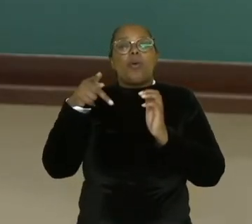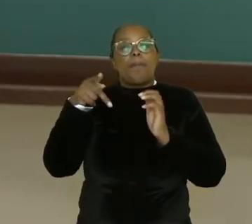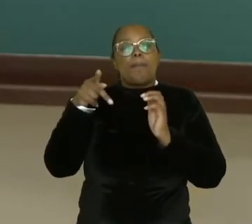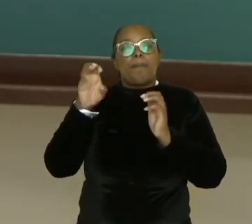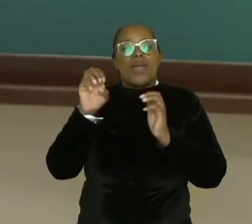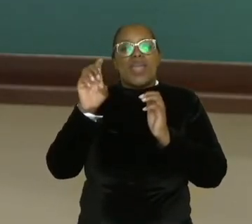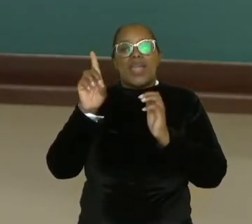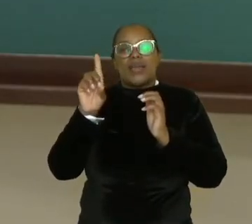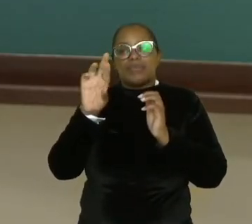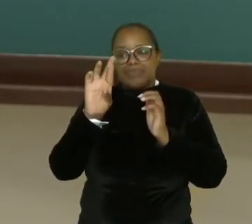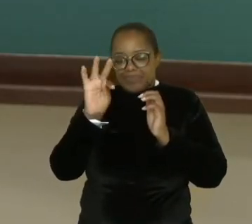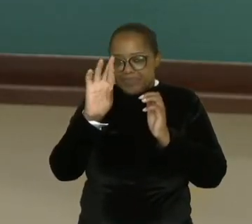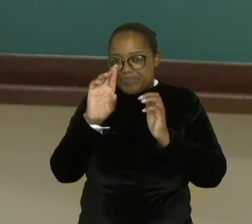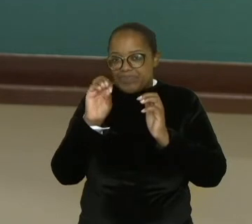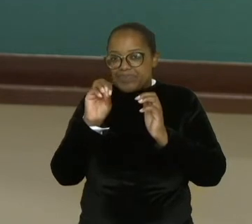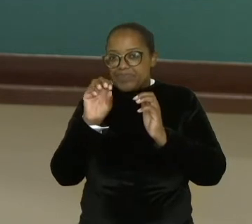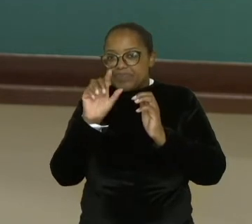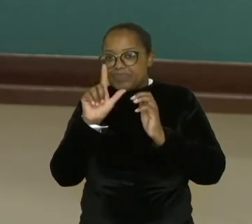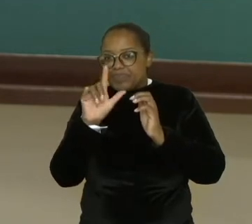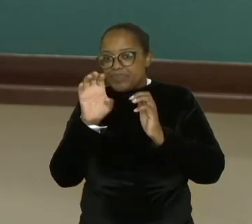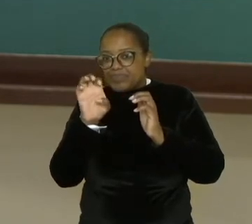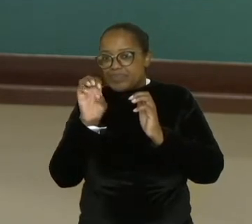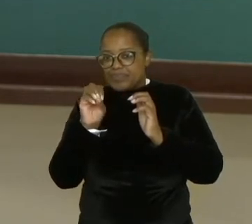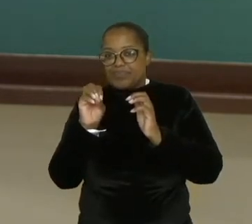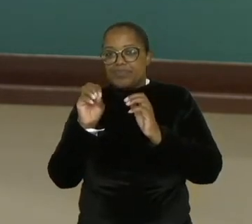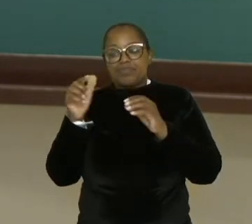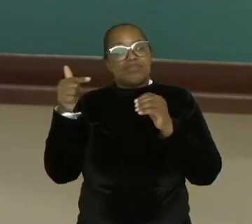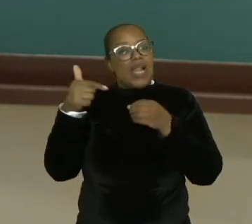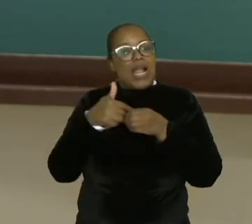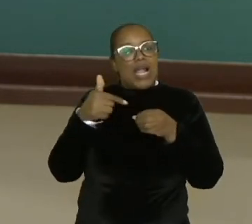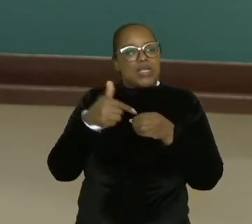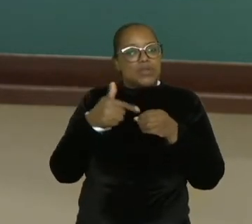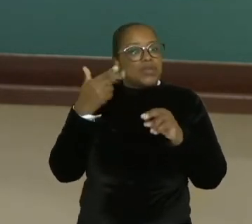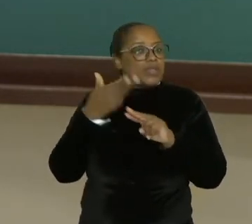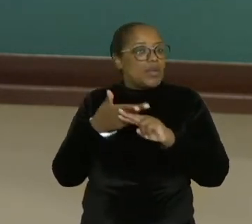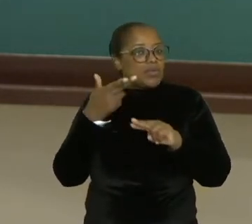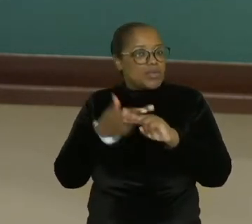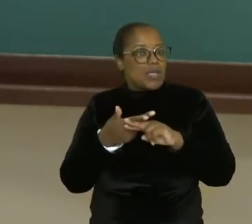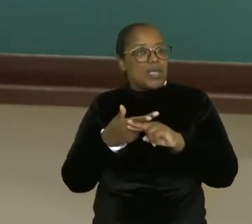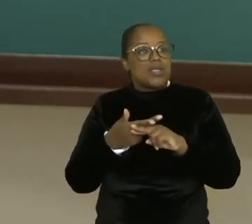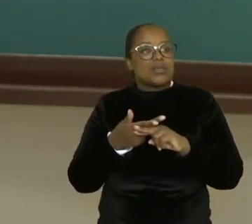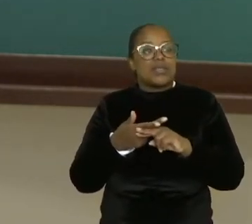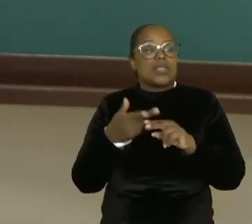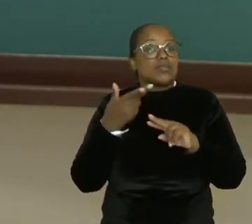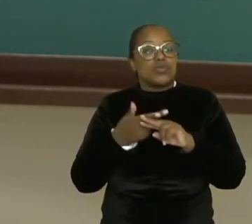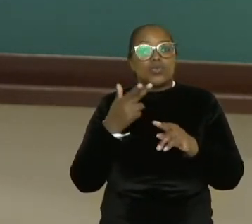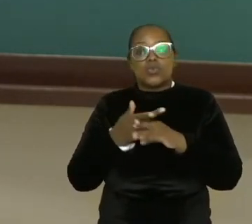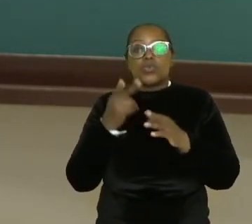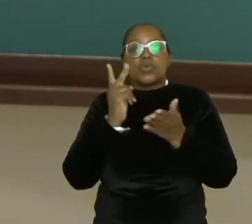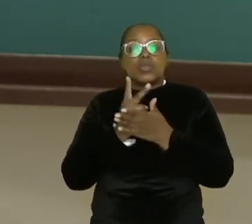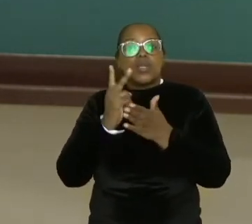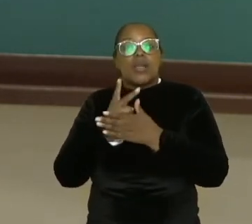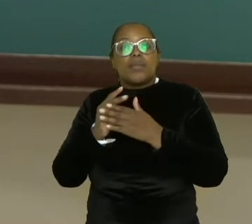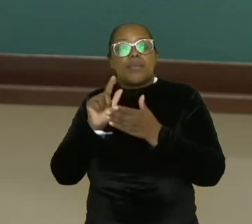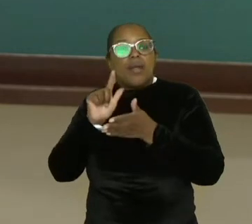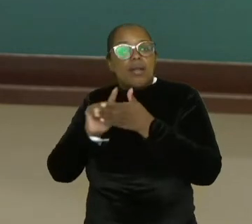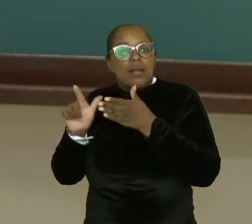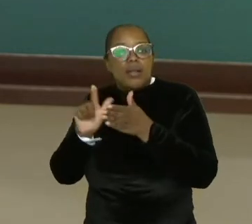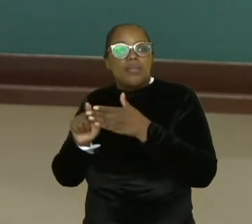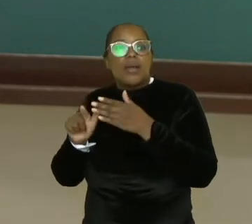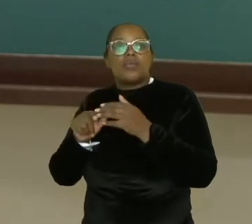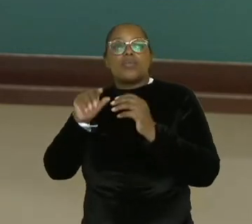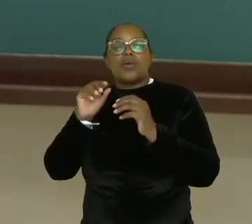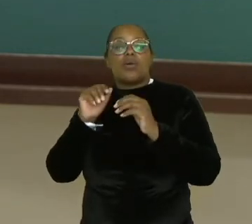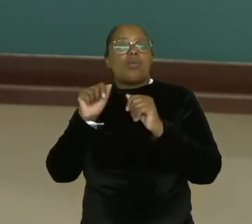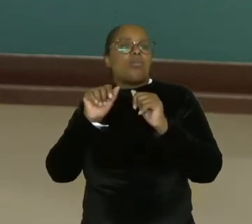foi diminuindo até chegar a essa prancha atualmente. Eles usam entre essa e essa prancha aqui. Então vamos ver aqui. Um elemento